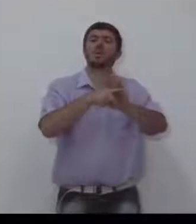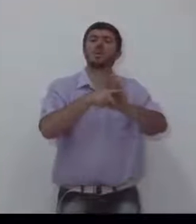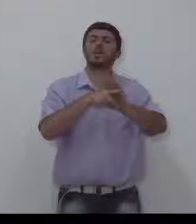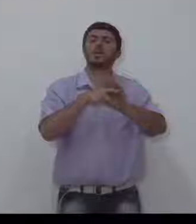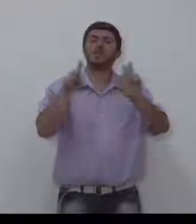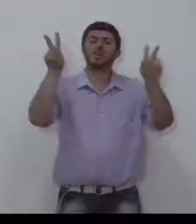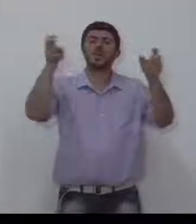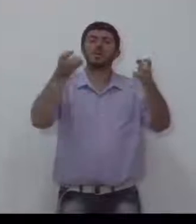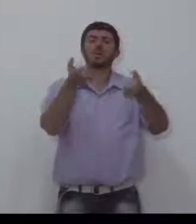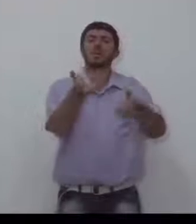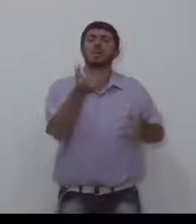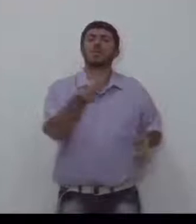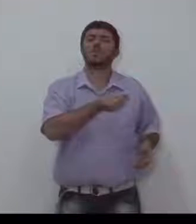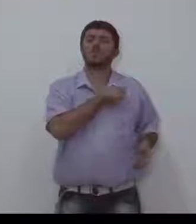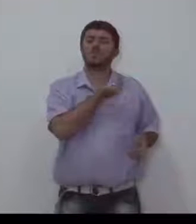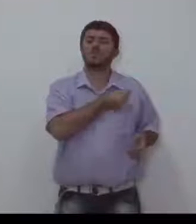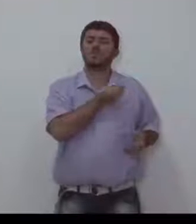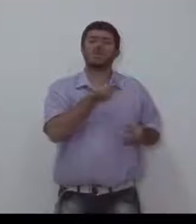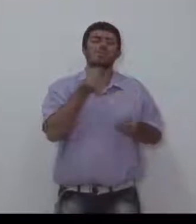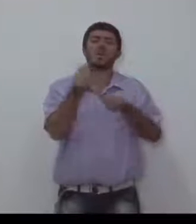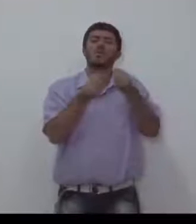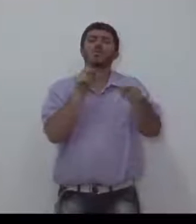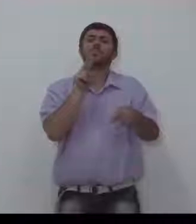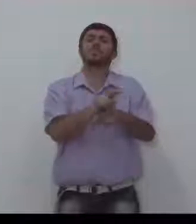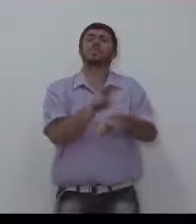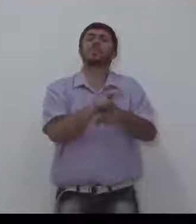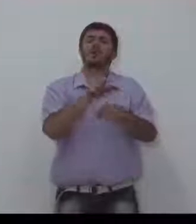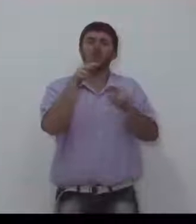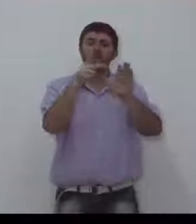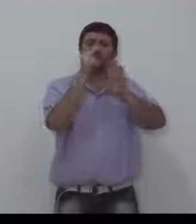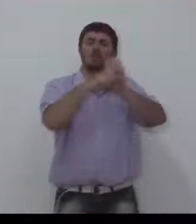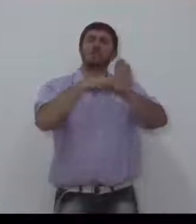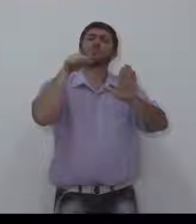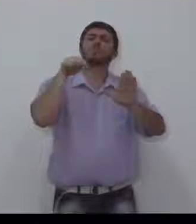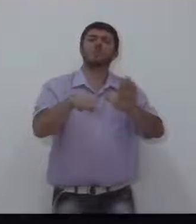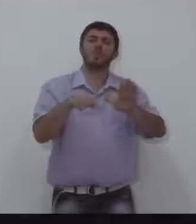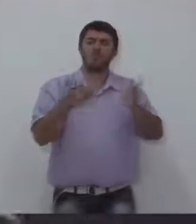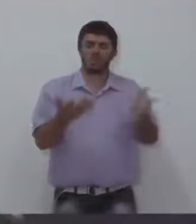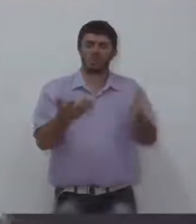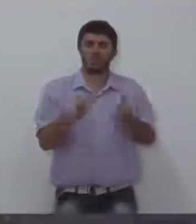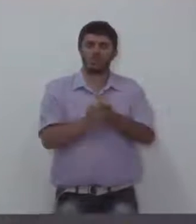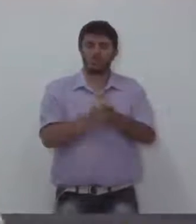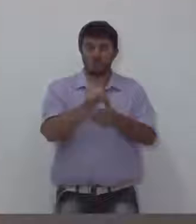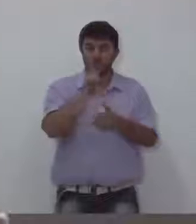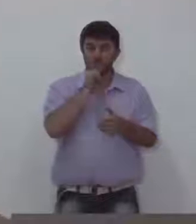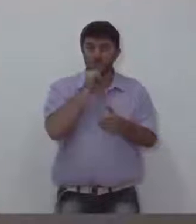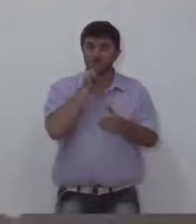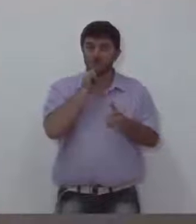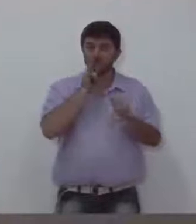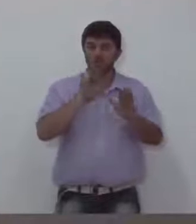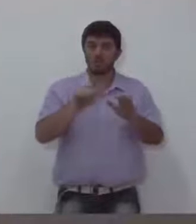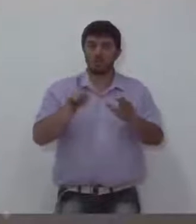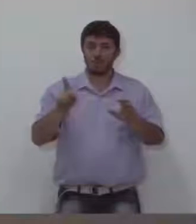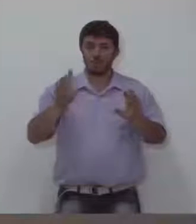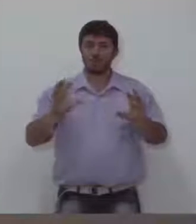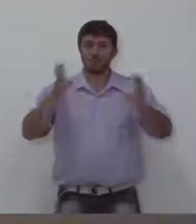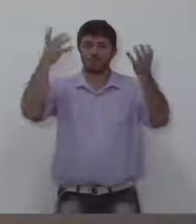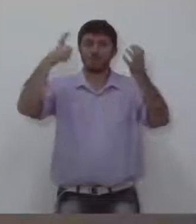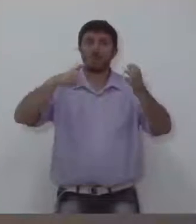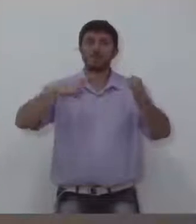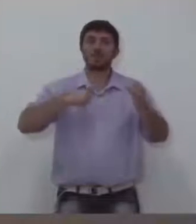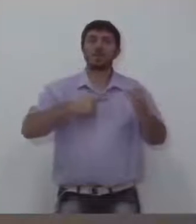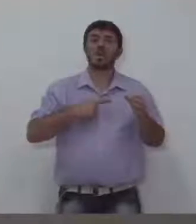está cuidando desse projeto? Exemplo, no evento, elas dividiram em 3